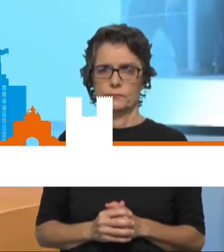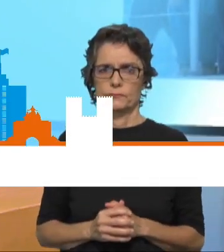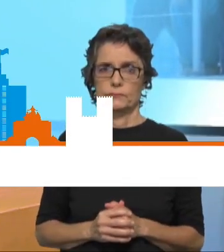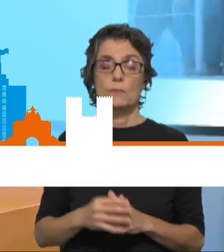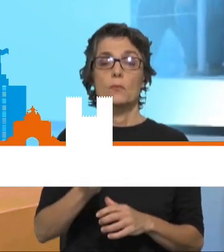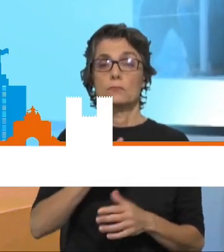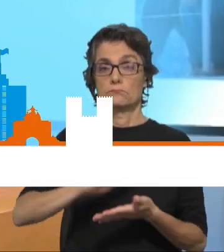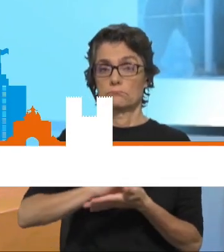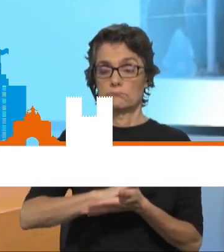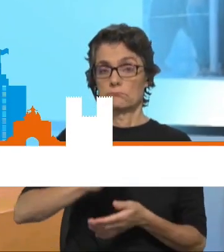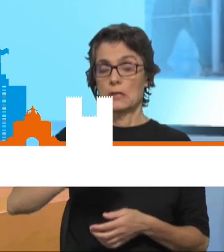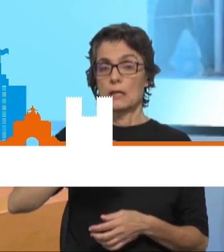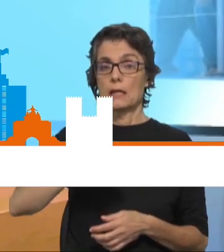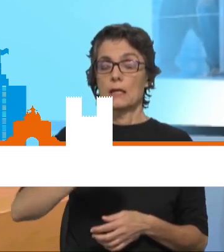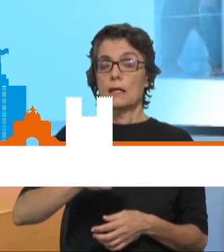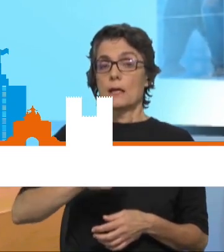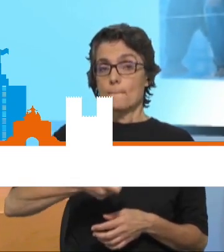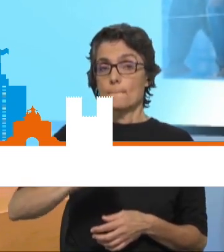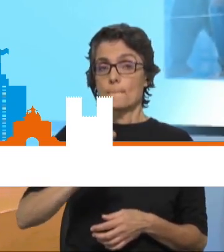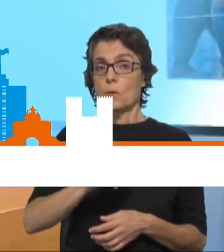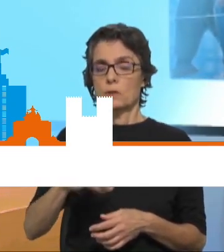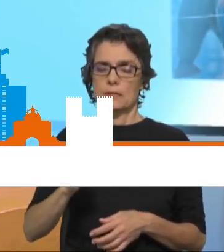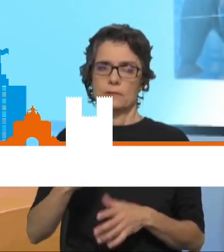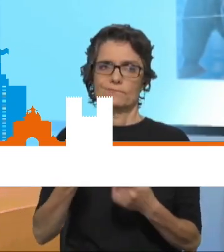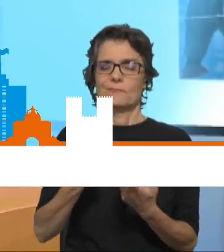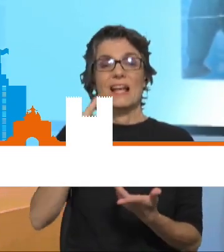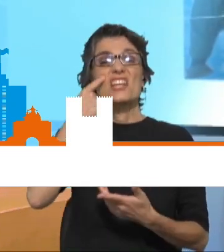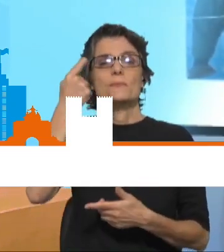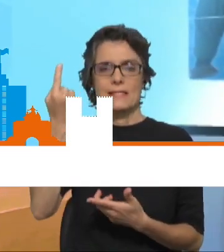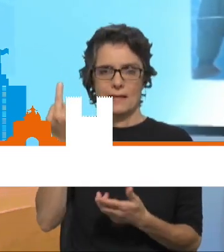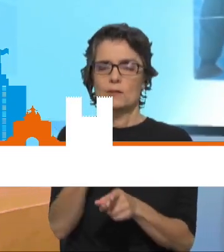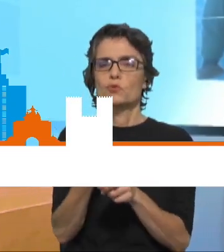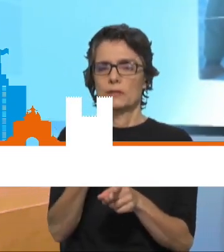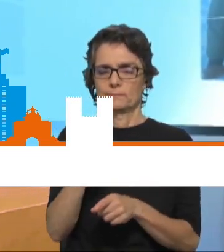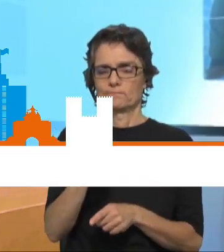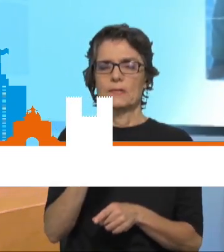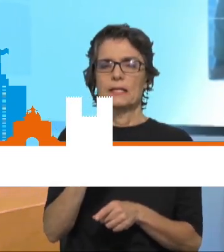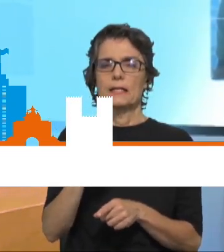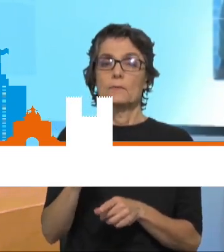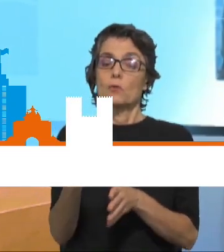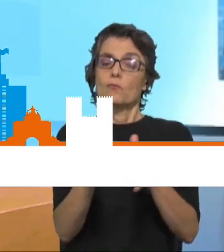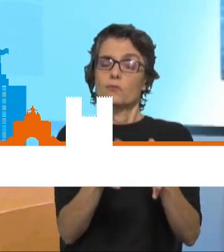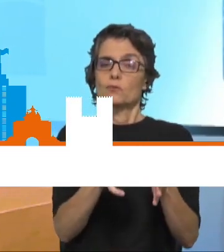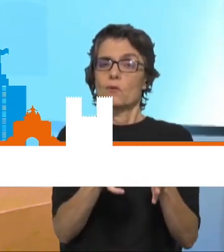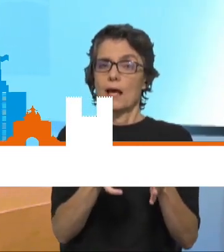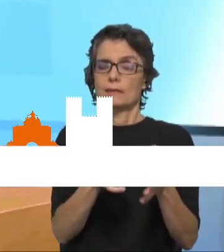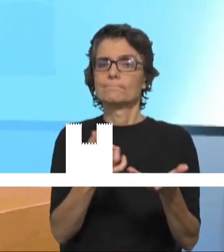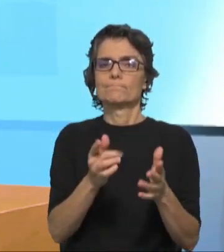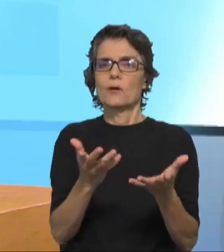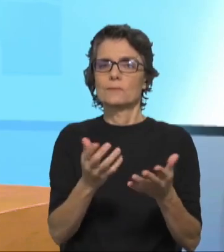Editora é uma editora especial. E é especial porquê? Porque a Paulinas Editora, além de ter o cunho, a